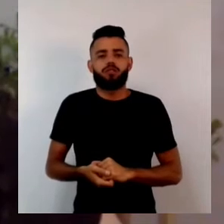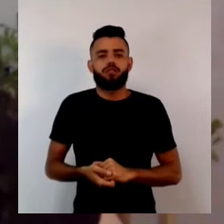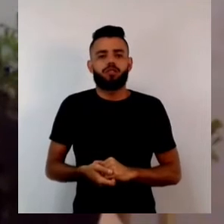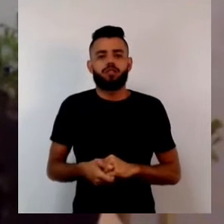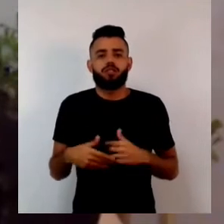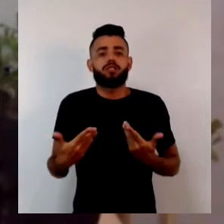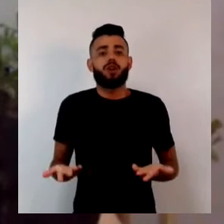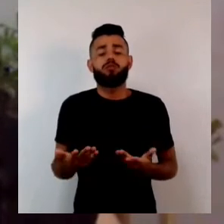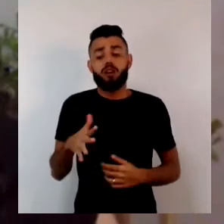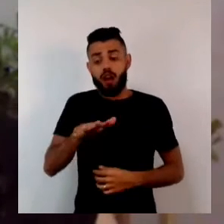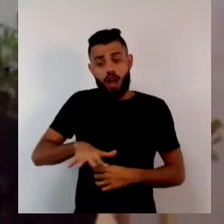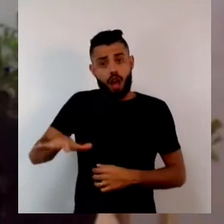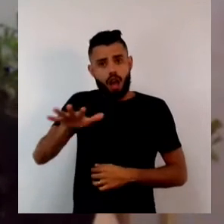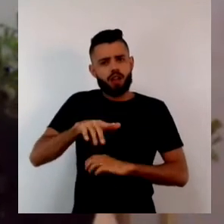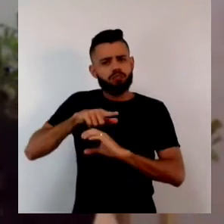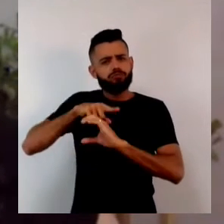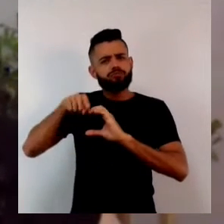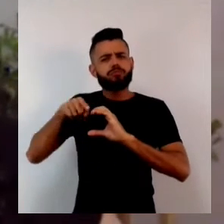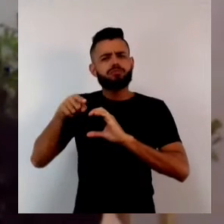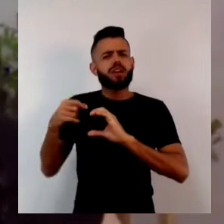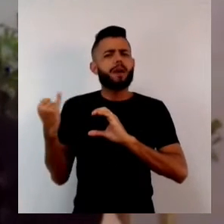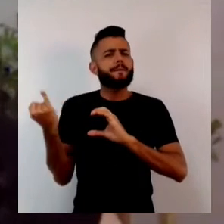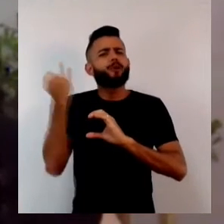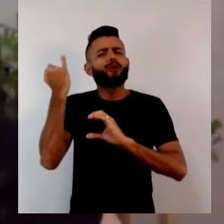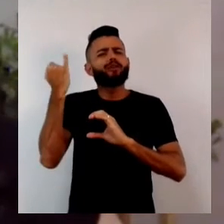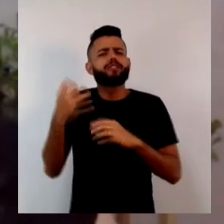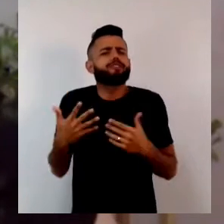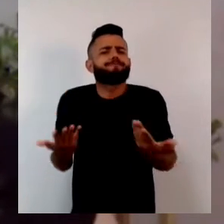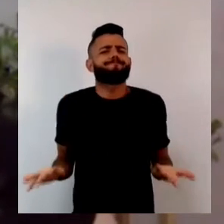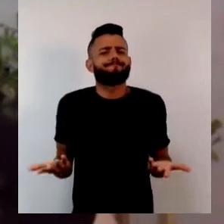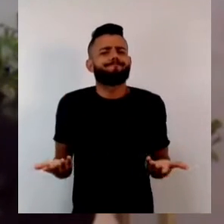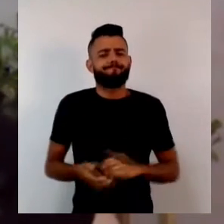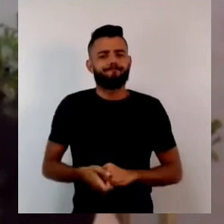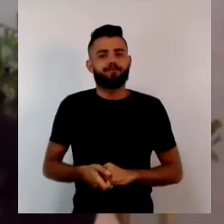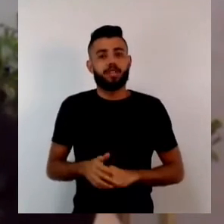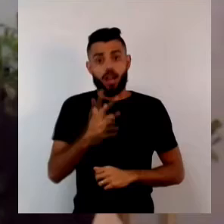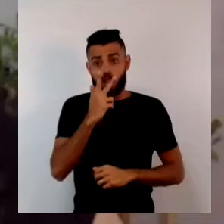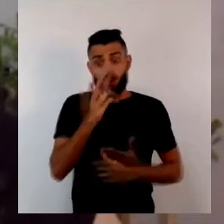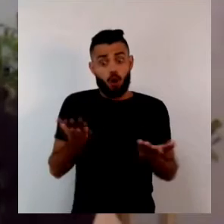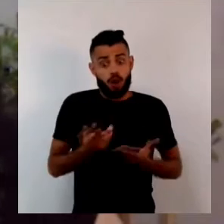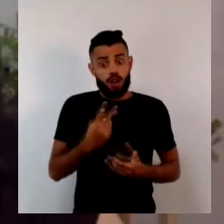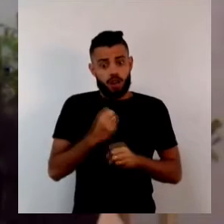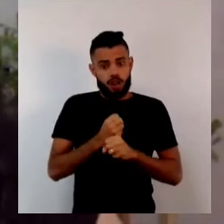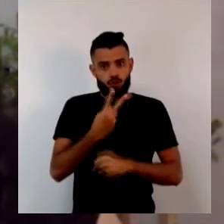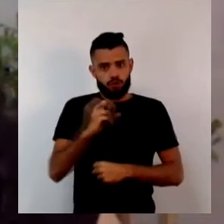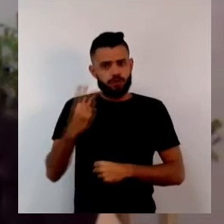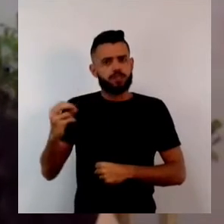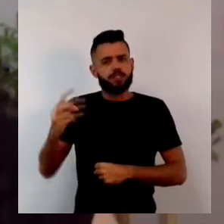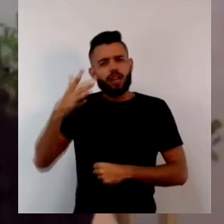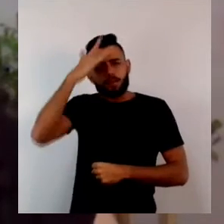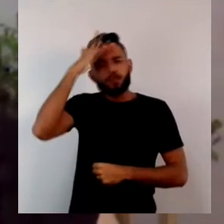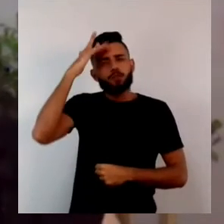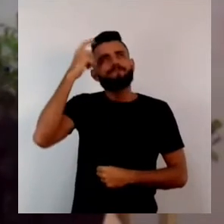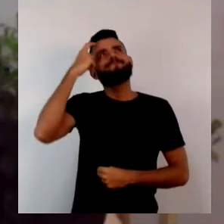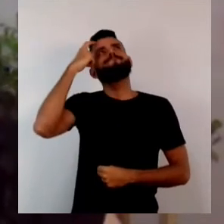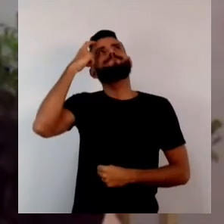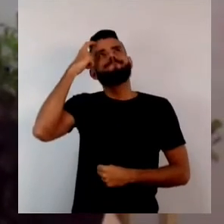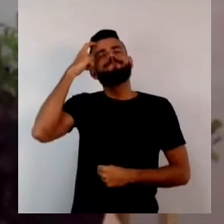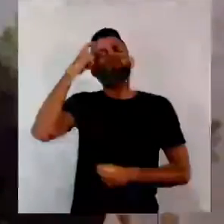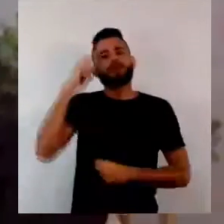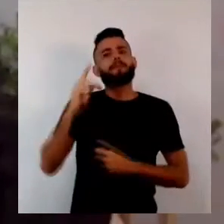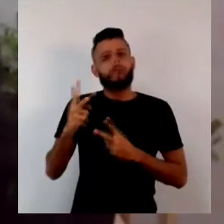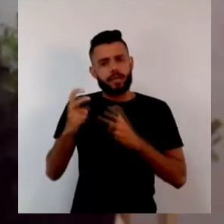realmente é importante. Eu acho que esse ano de 2020 as pessoas começaram a perceber, né? Algumas pessoas que trabalhavam especificamente